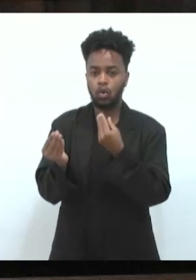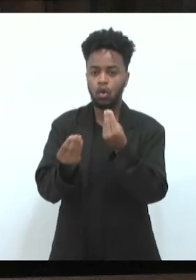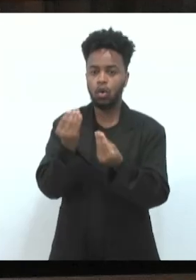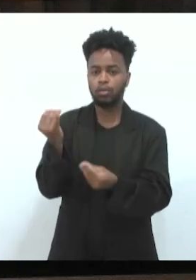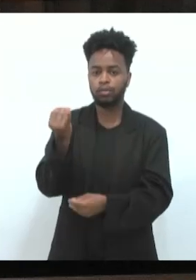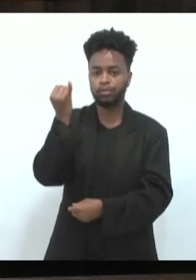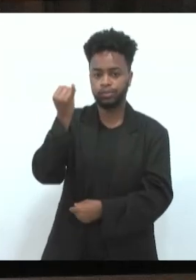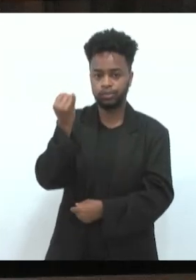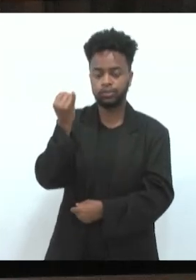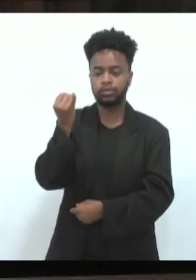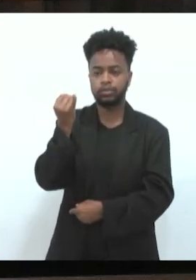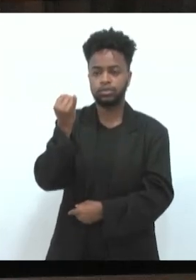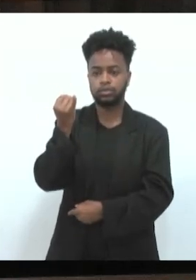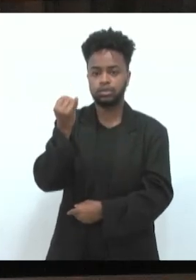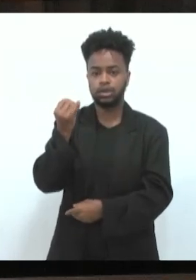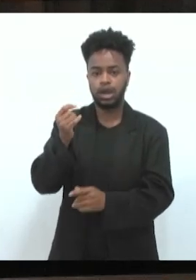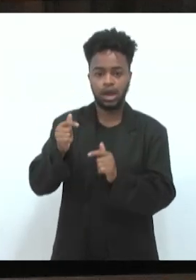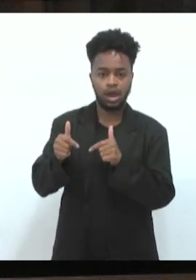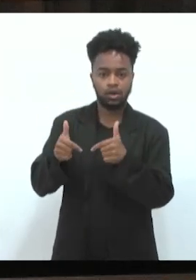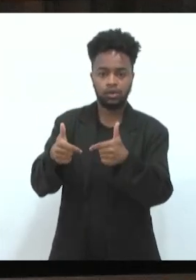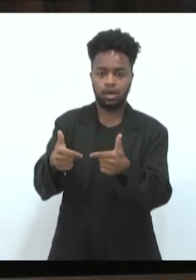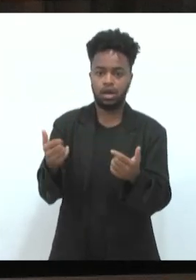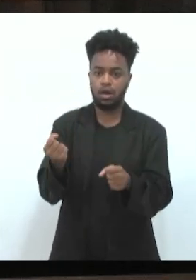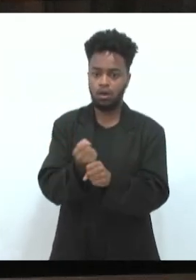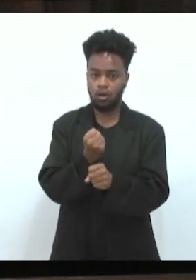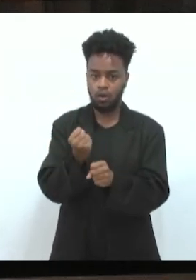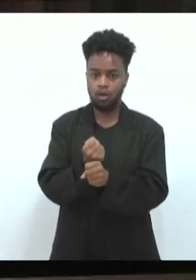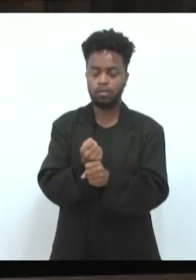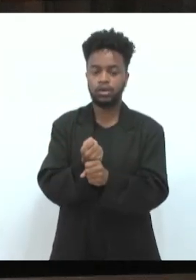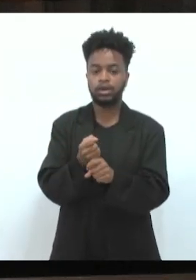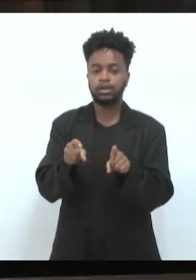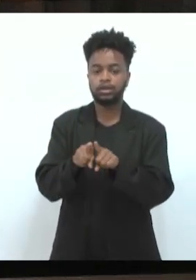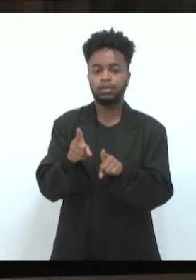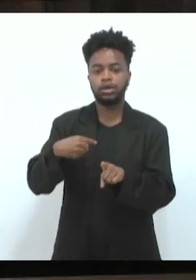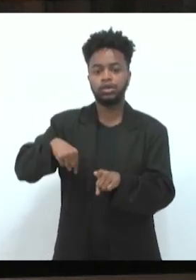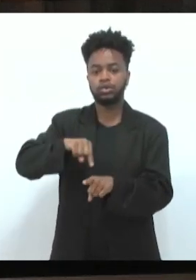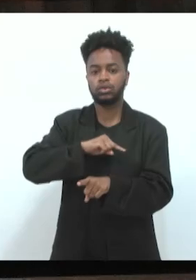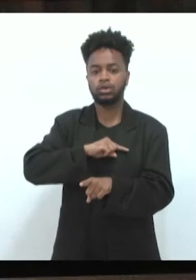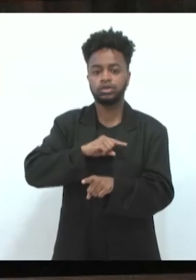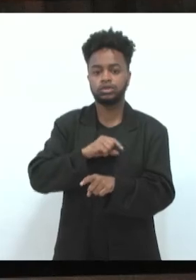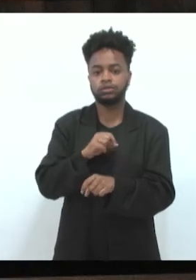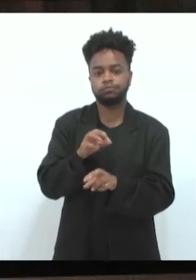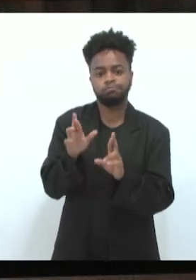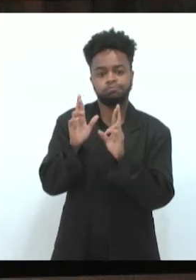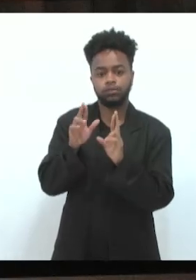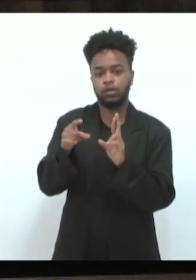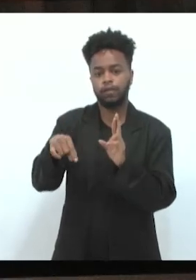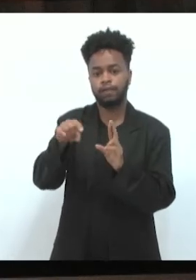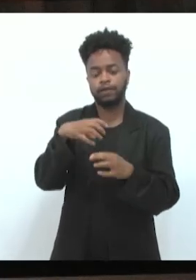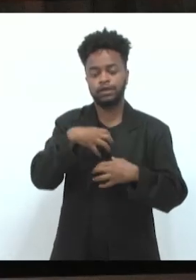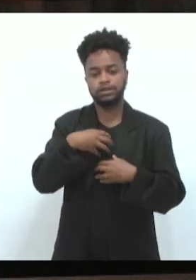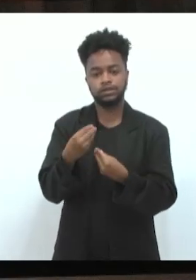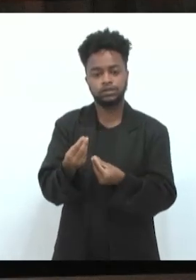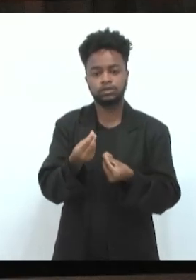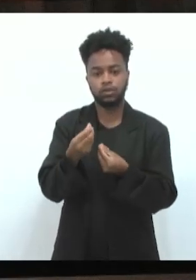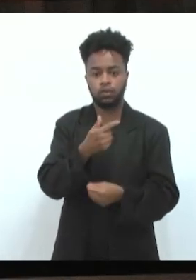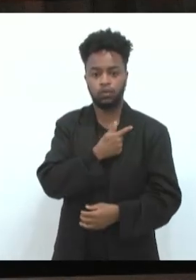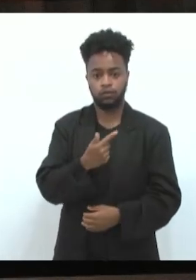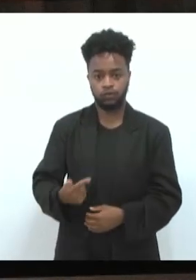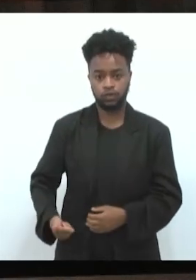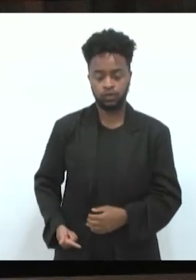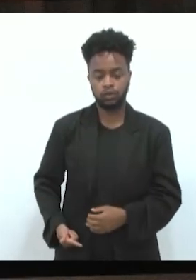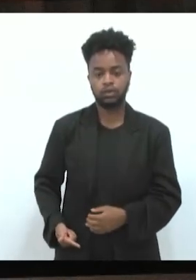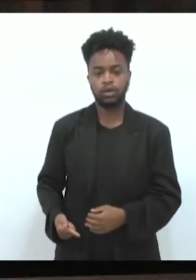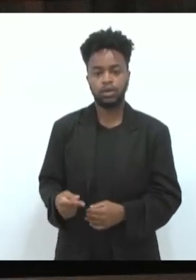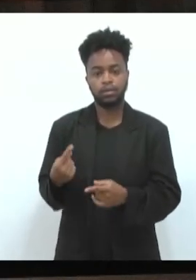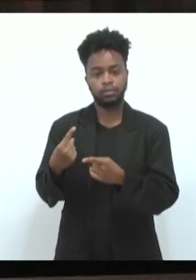necessidade da realização dessa obra, e a gente conta aí com a sensibilidade do governo do Estado para